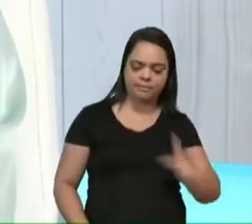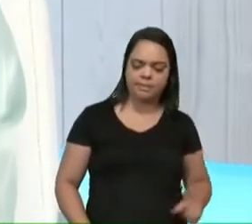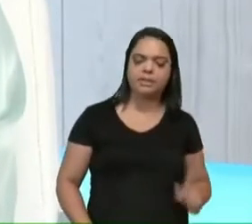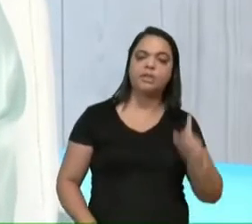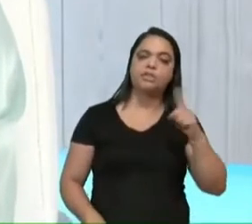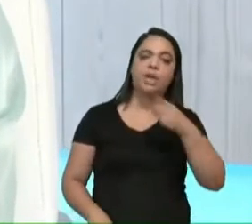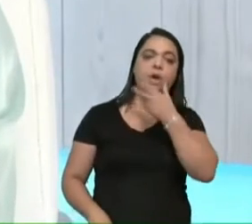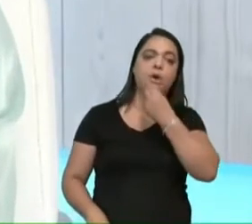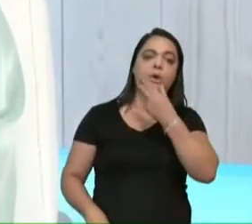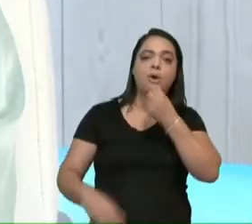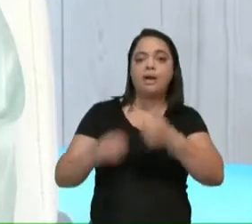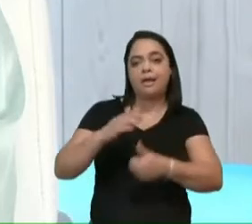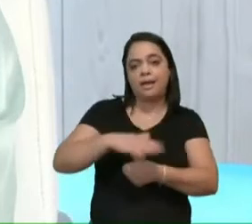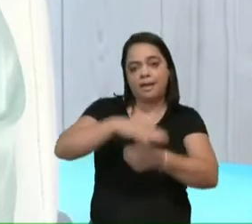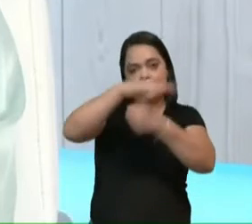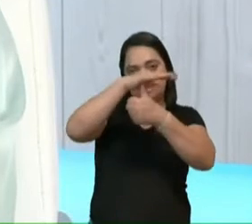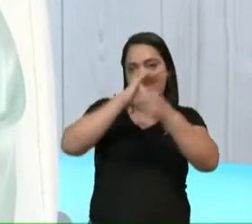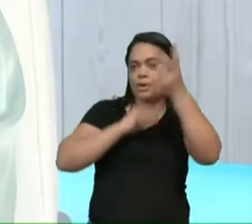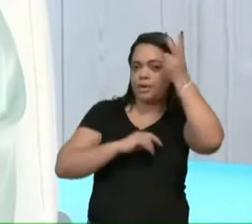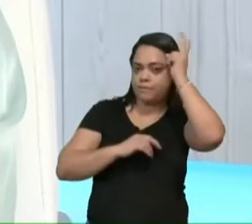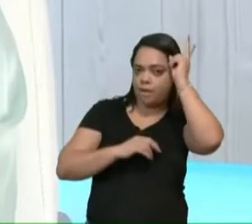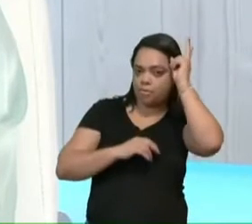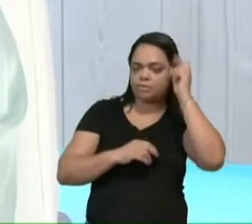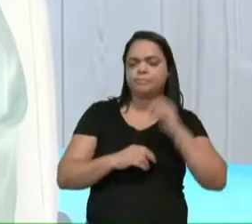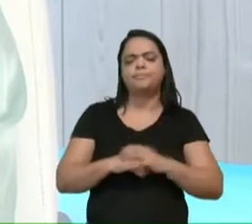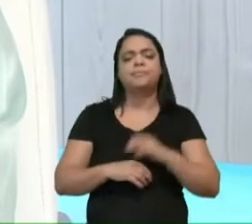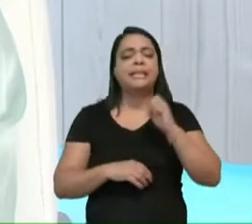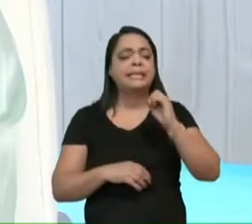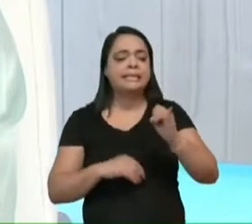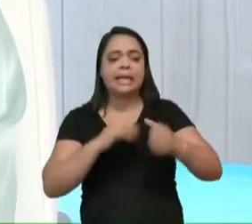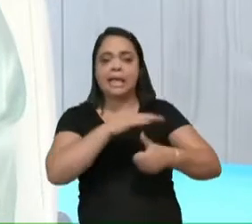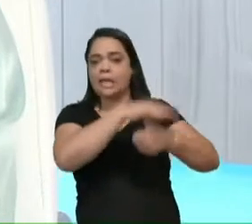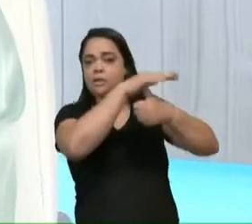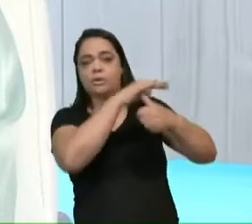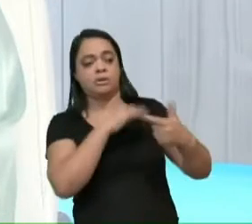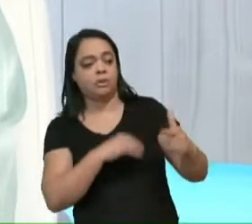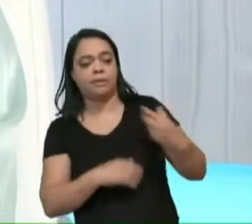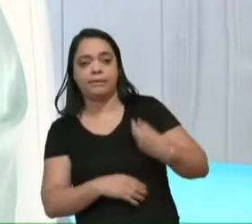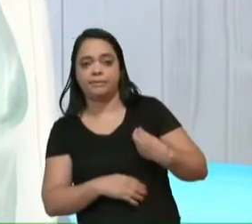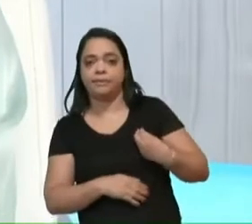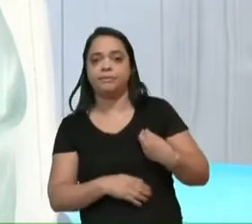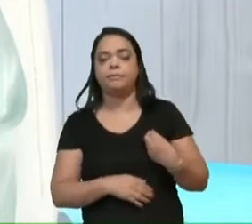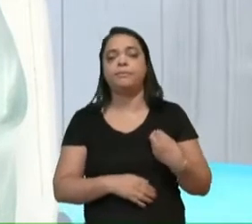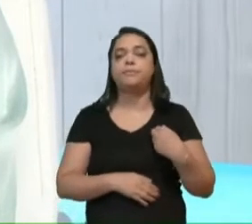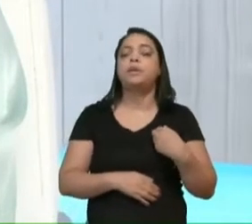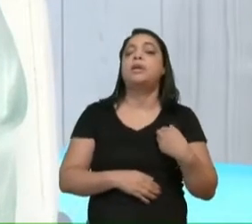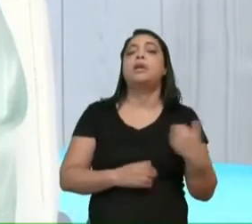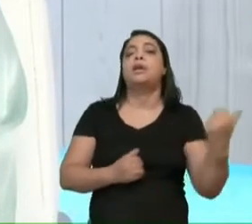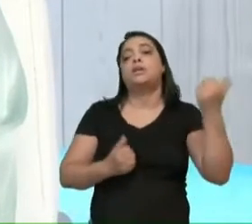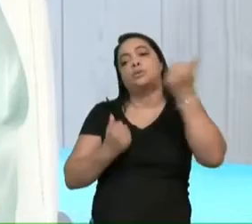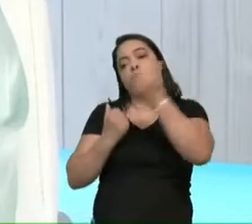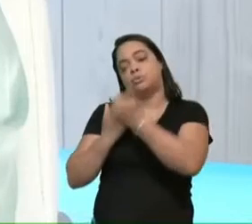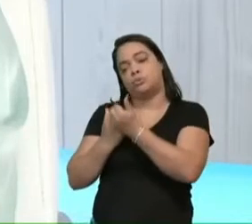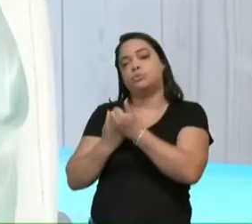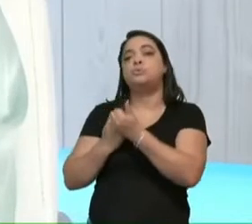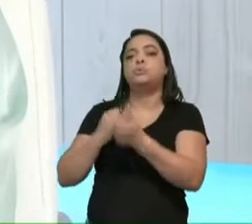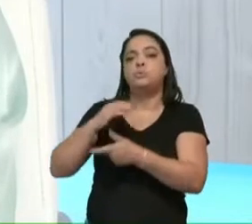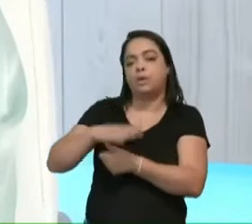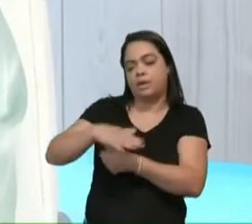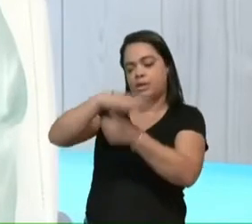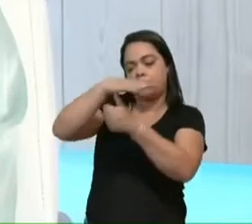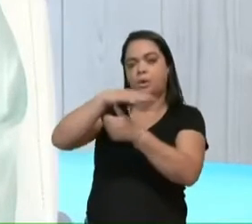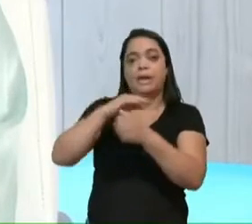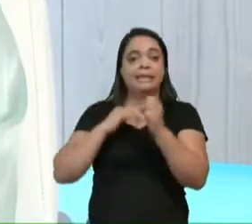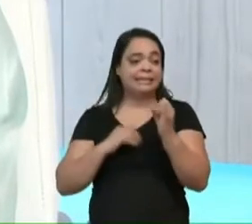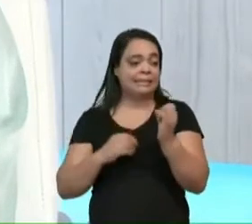reitor na ausência do nosso reitor nós temos a presidência ela é passada ao nosso vice-reitor e na ausência